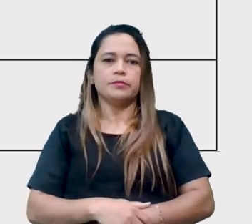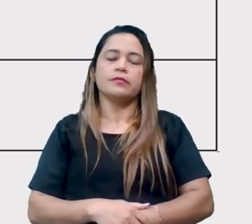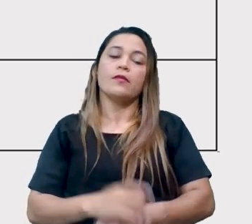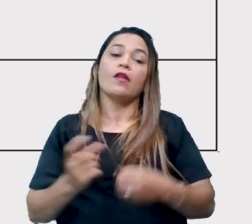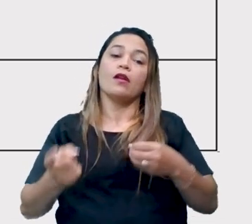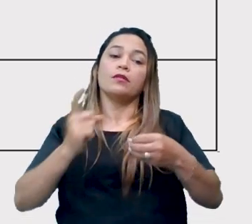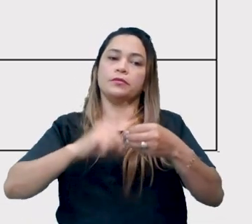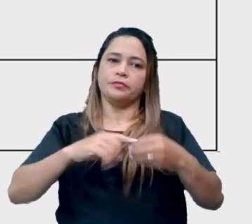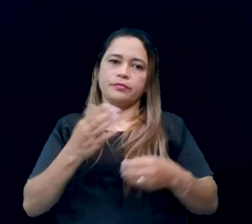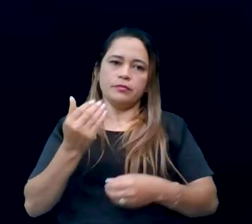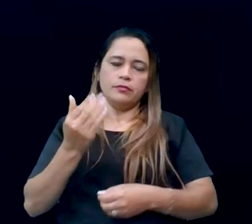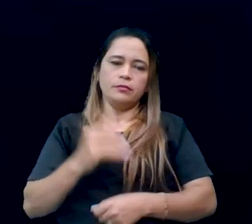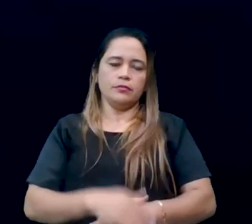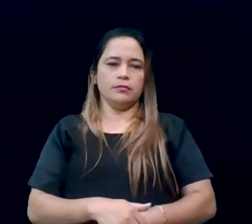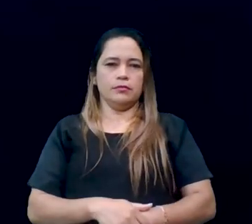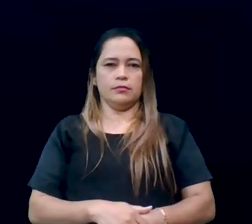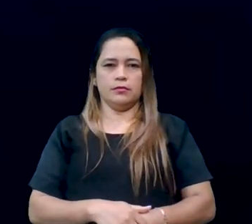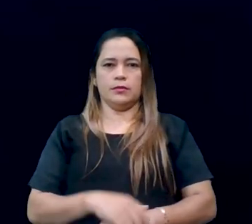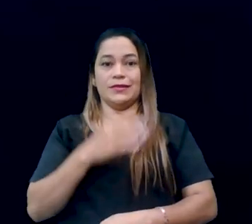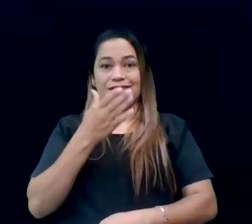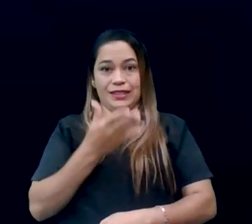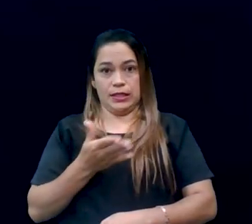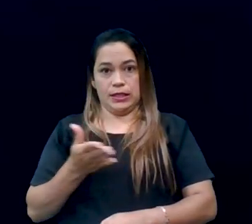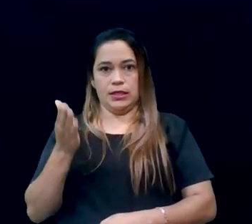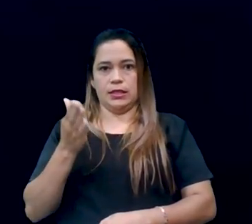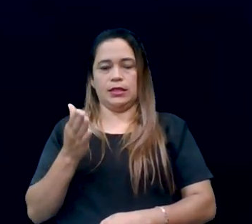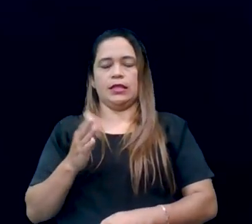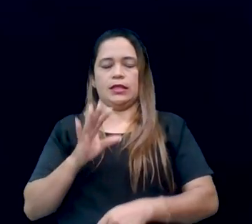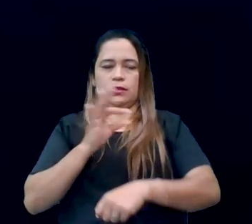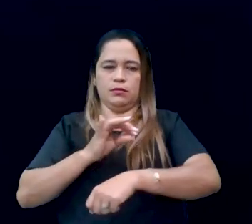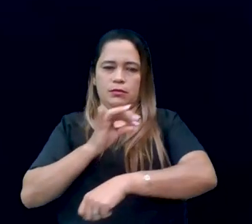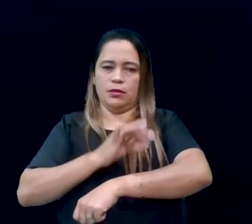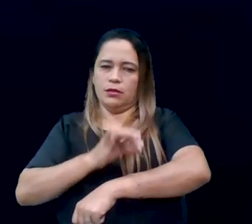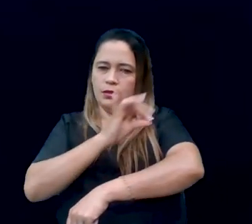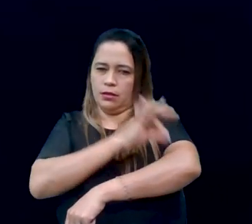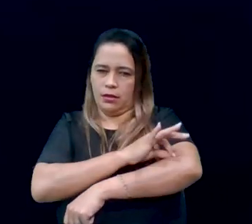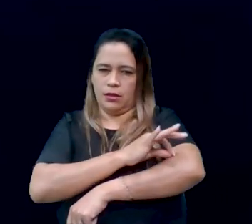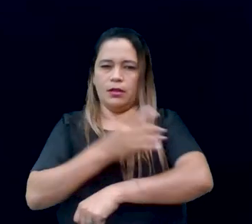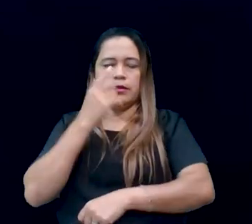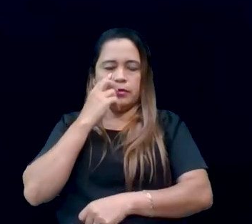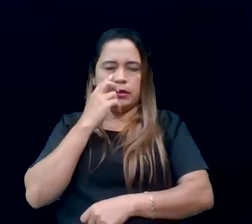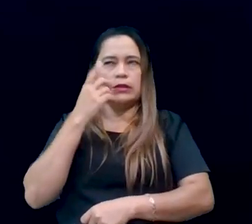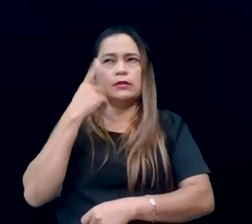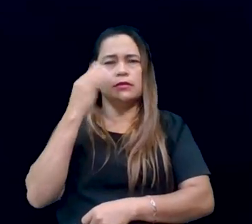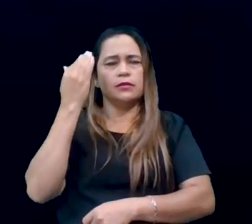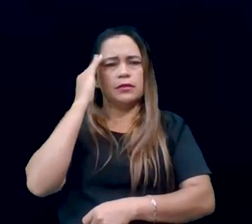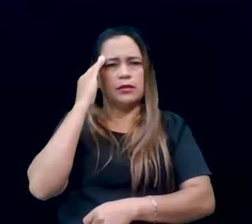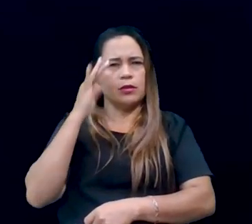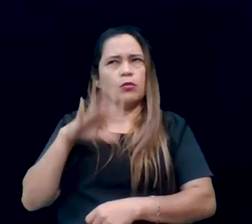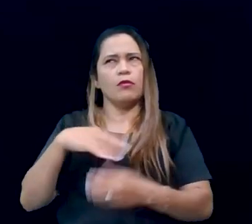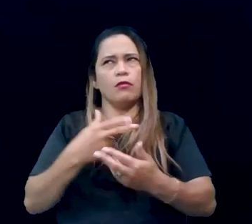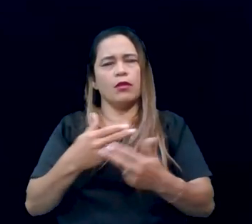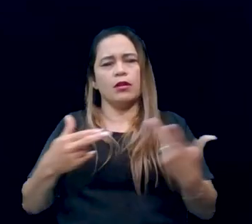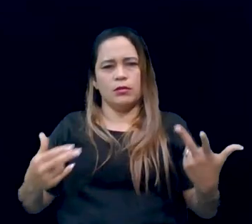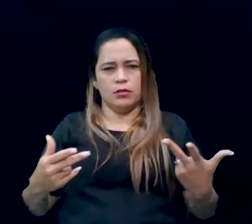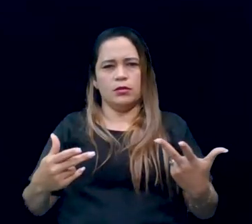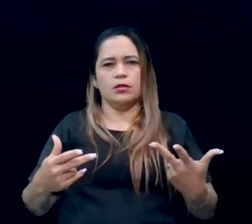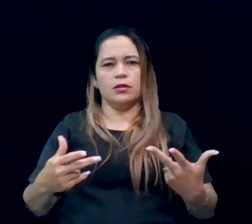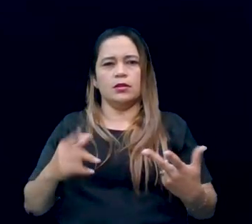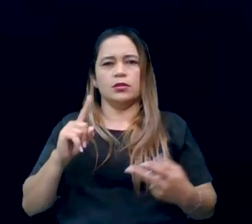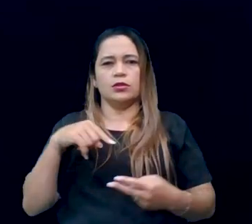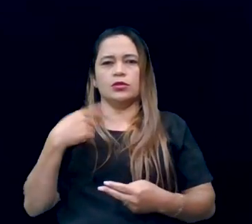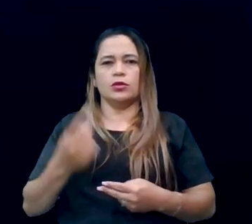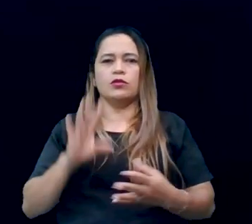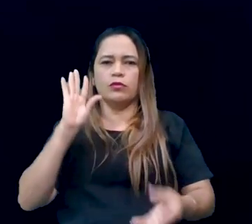Volta aqui para mim, galerinha. Nesse caso, então, da dengue, a gente vai ter que entender, como várias outras doenças a partir de agora, que a gente vai